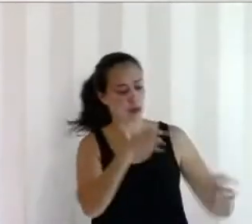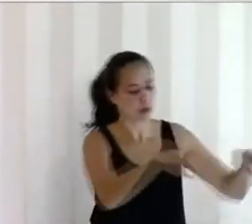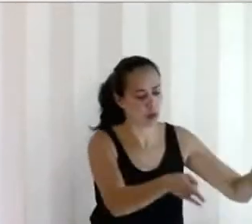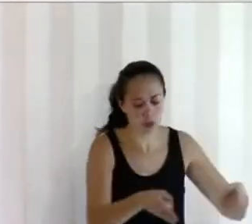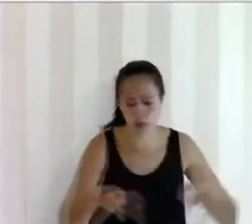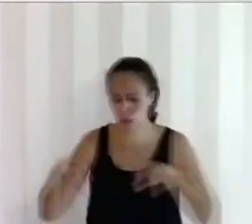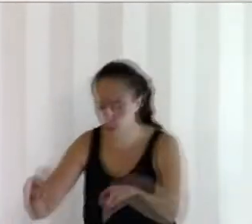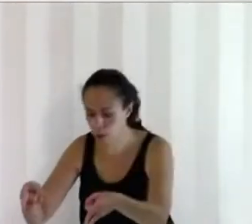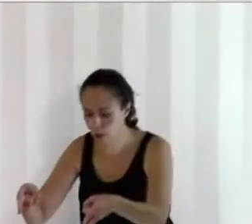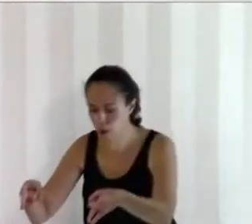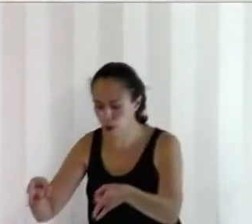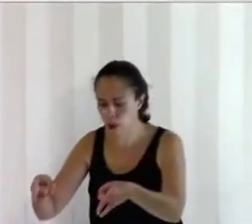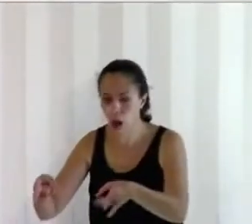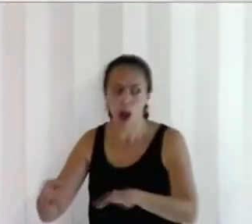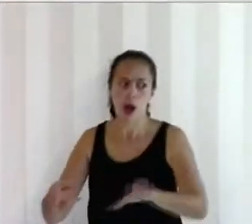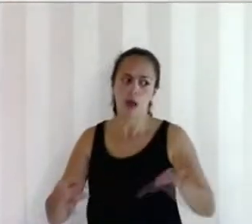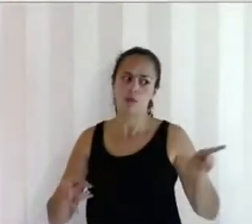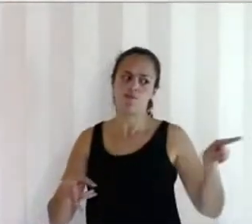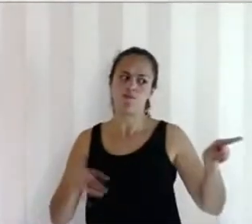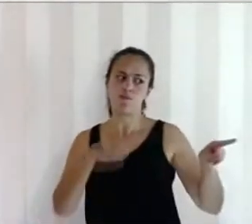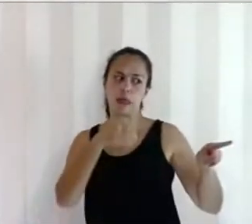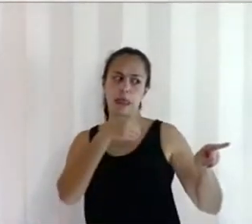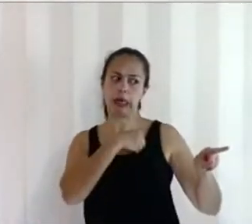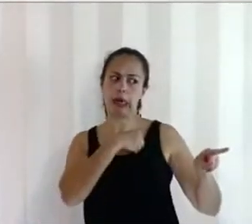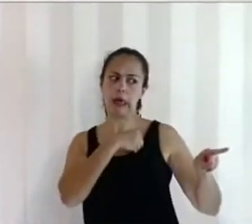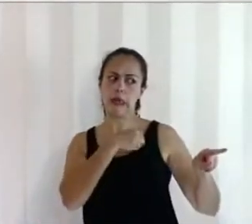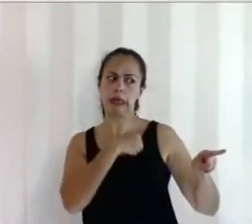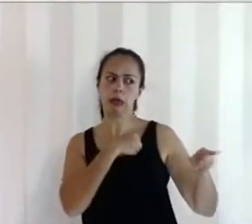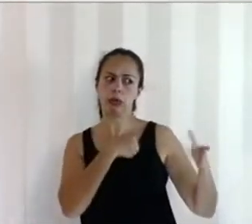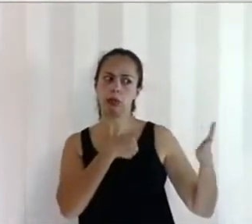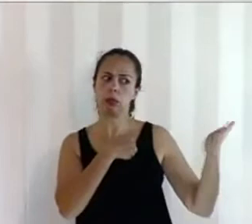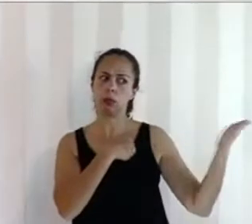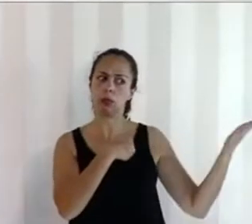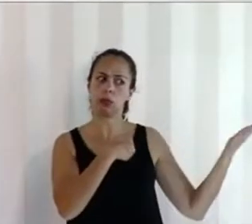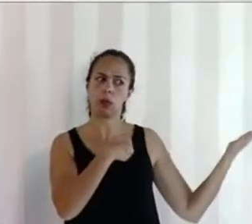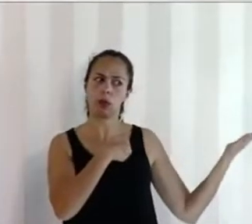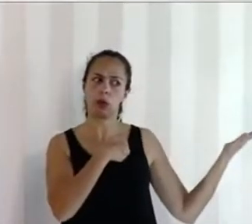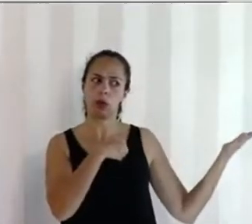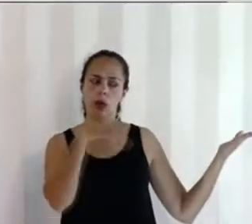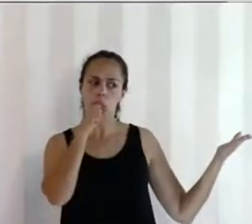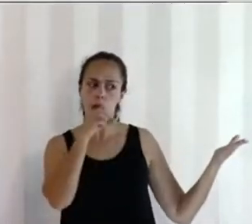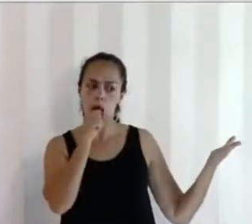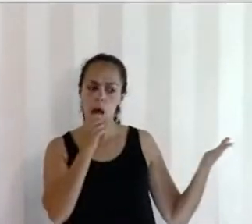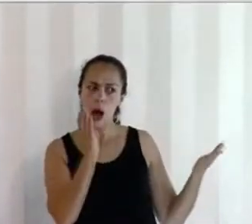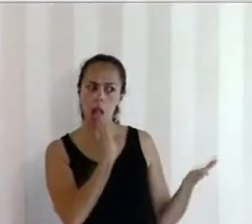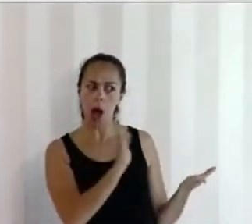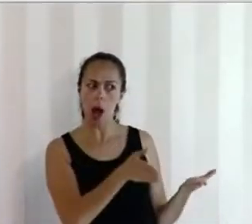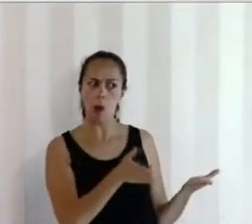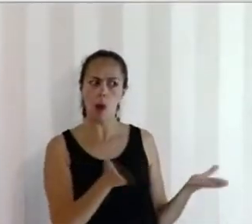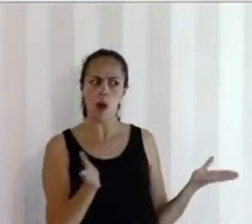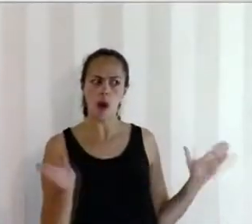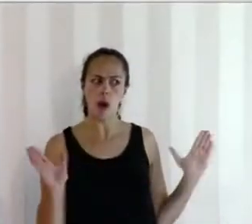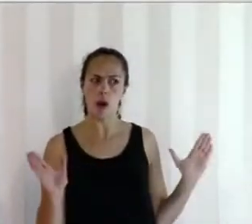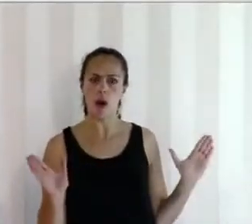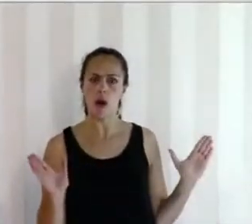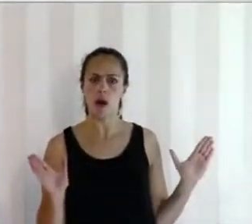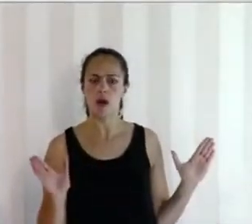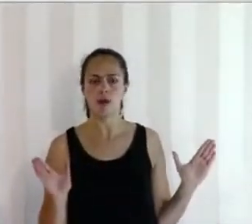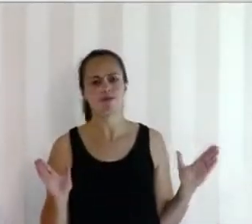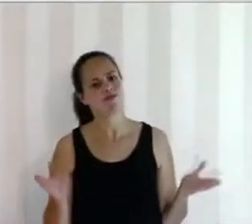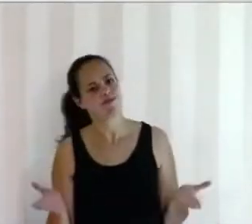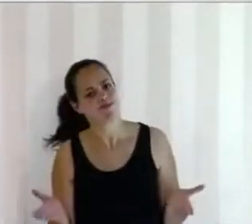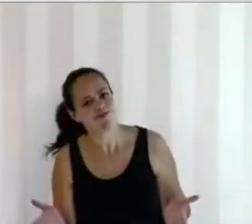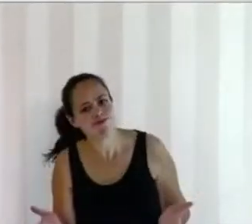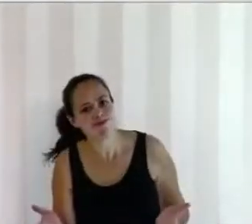Isso para os judeus era a verdadeira religião. Um pode e não pode. Regras para sim,